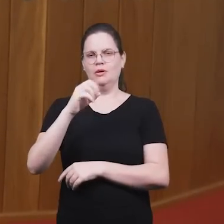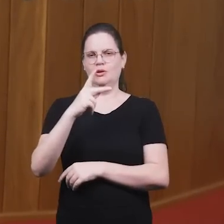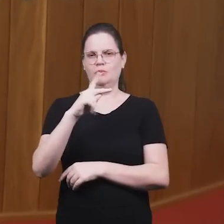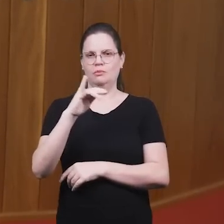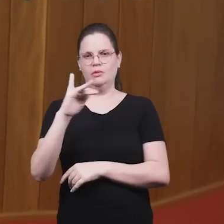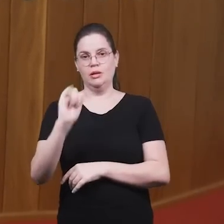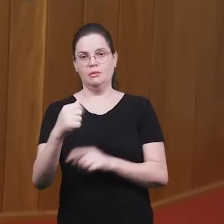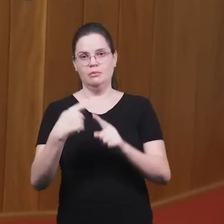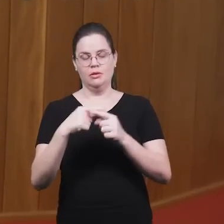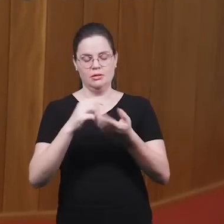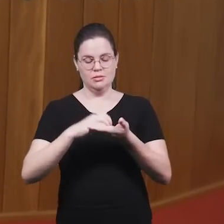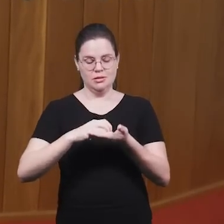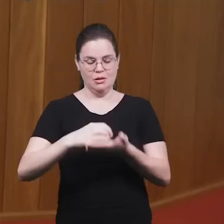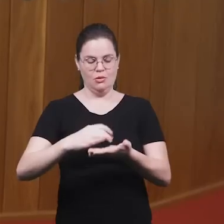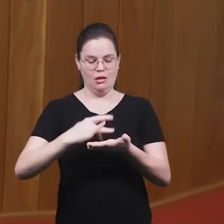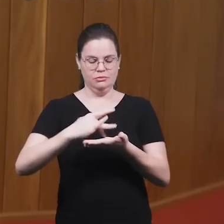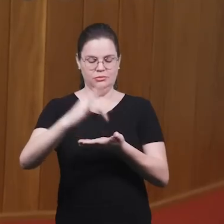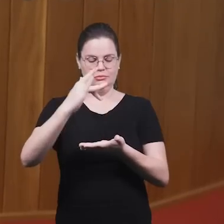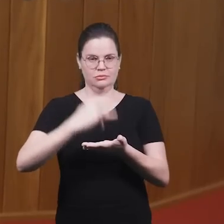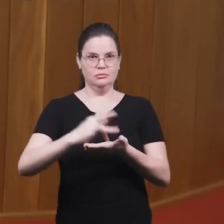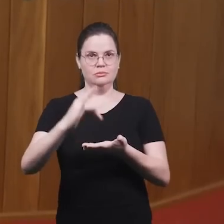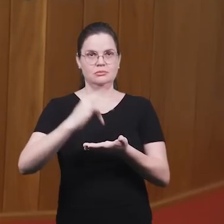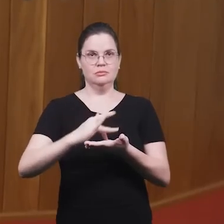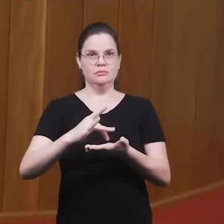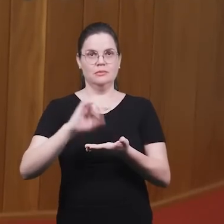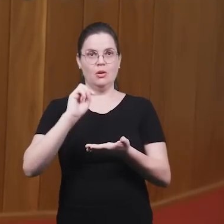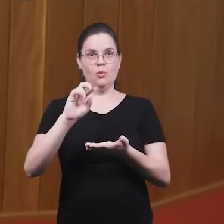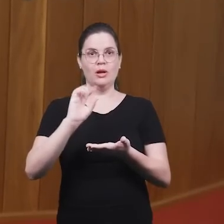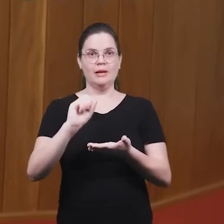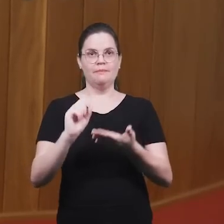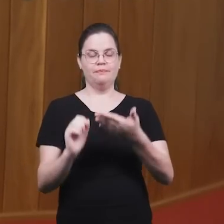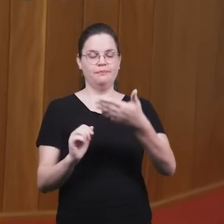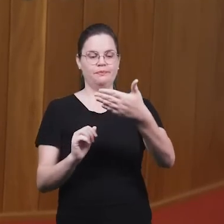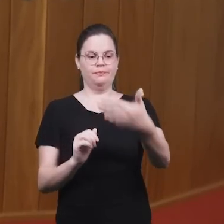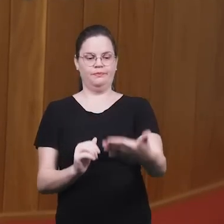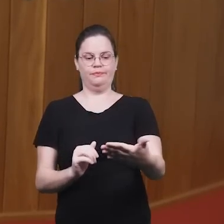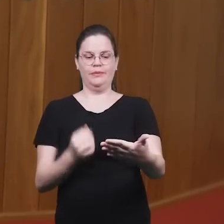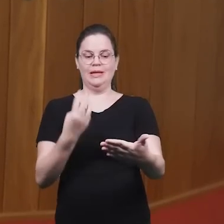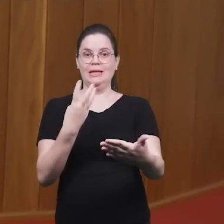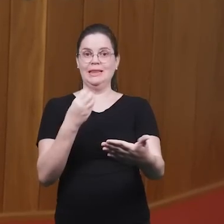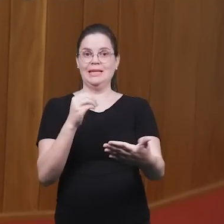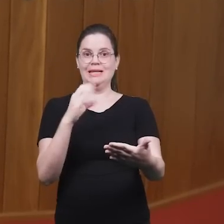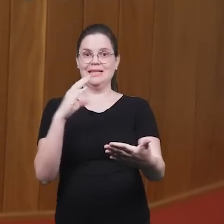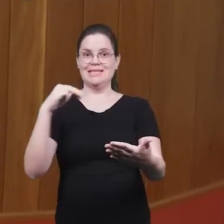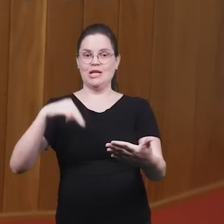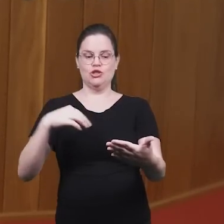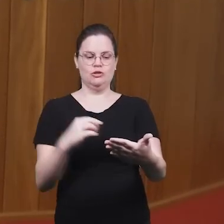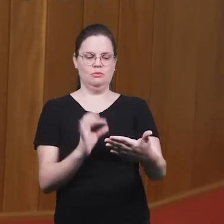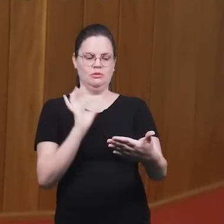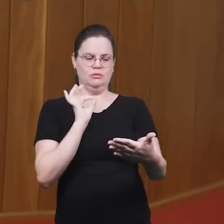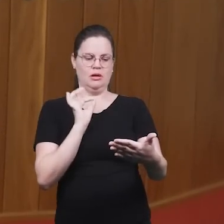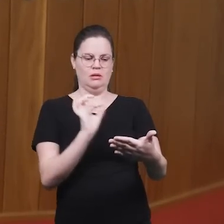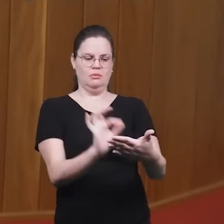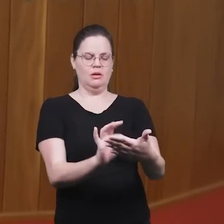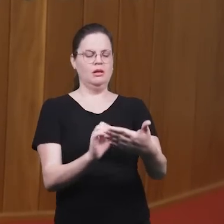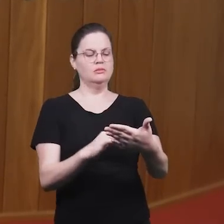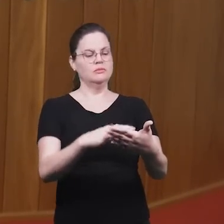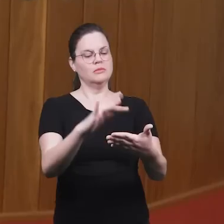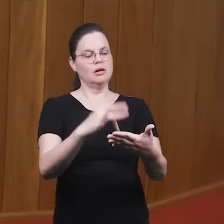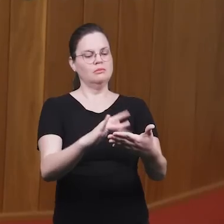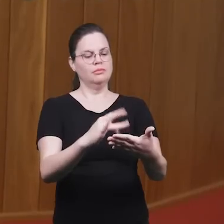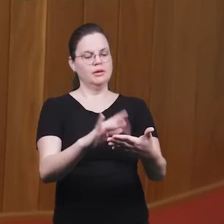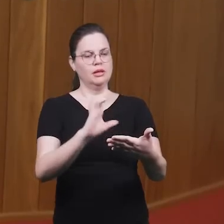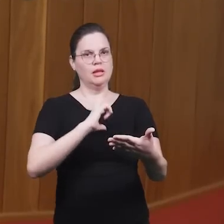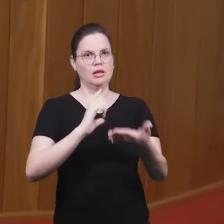estão falando, o celular tem que ficar pelo menos 30 centímetros de distância. E